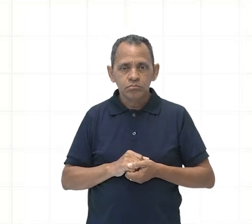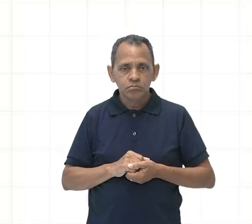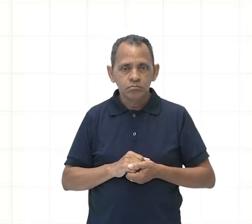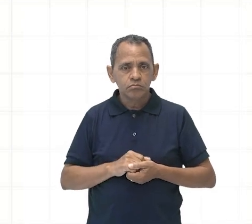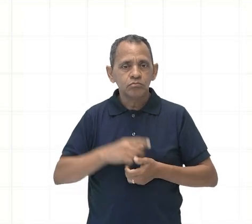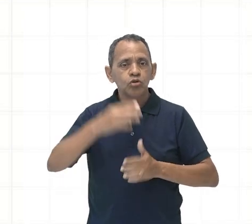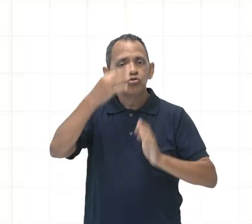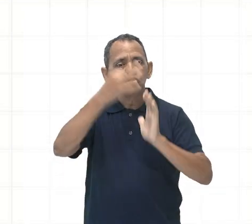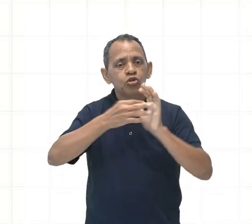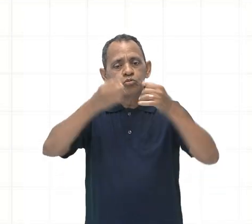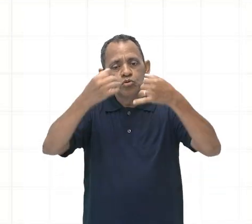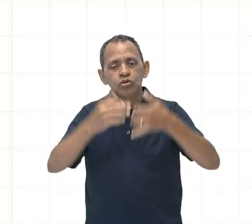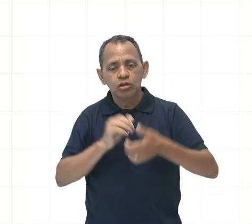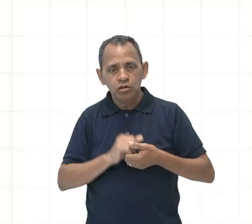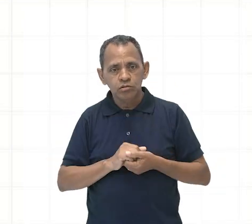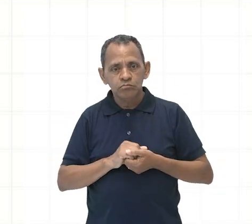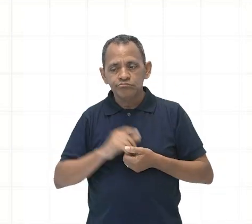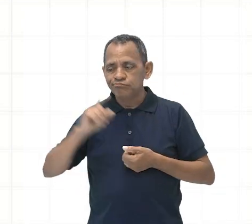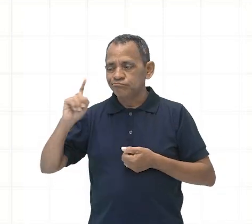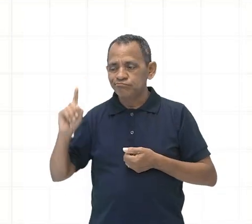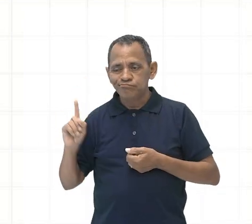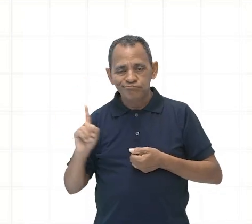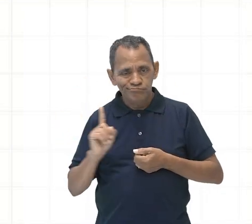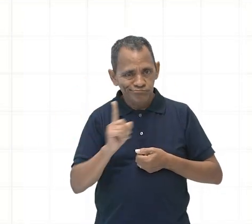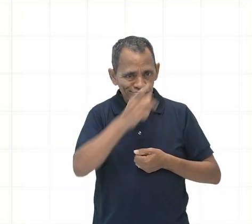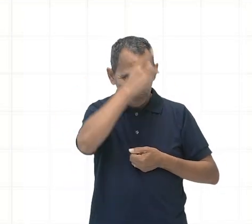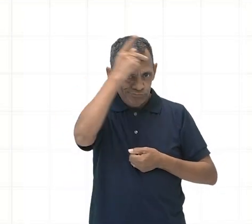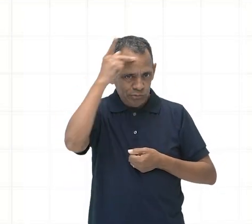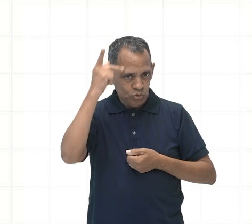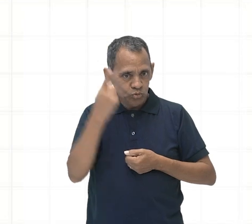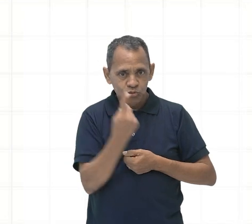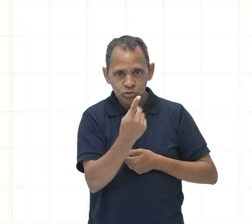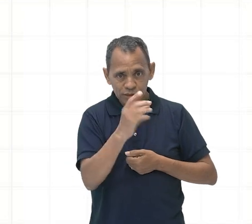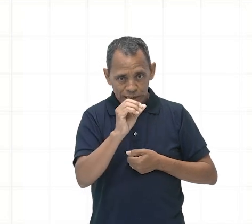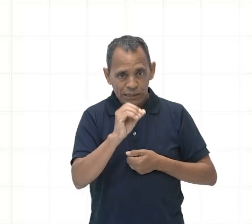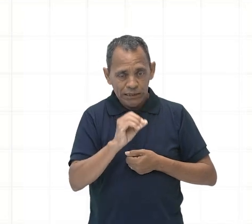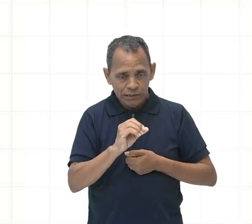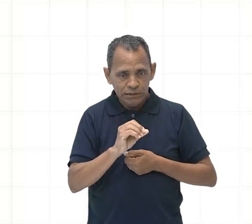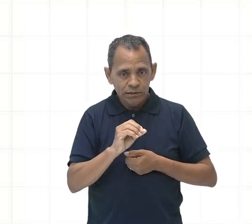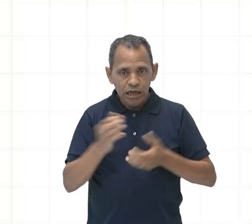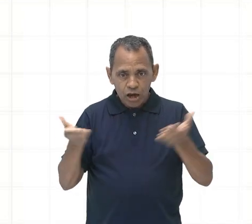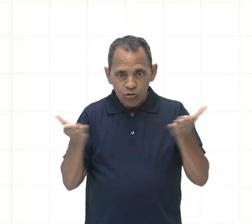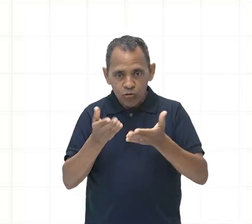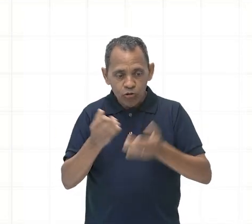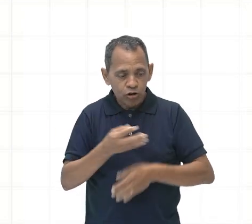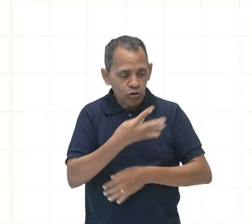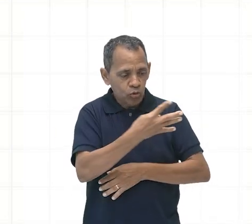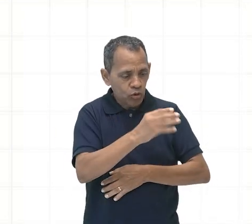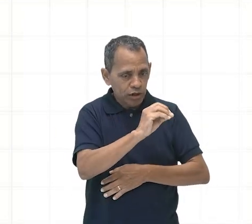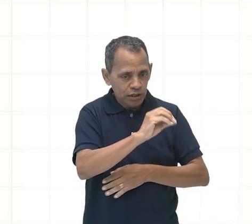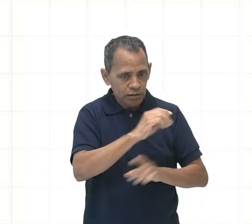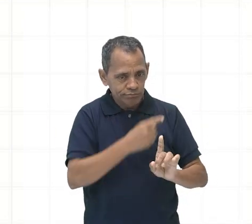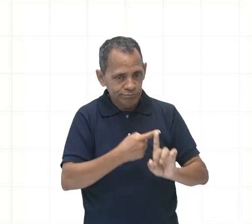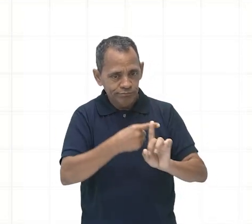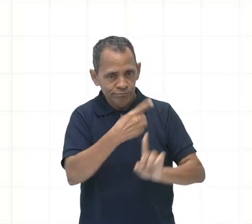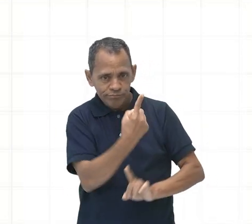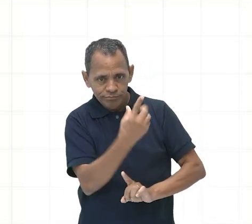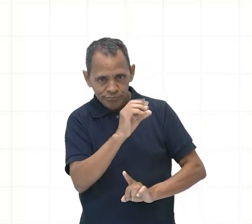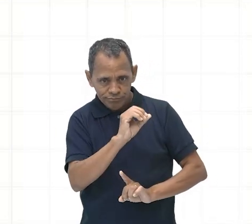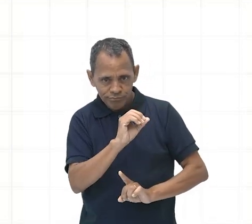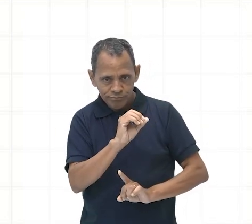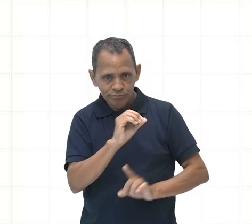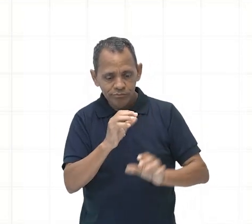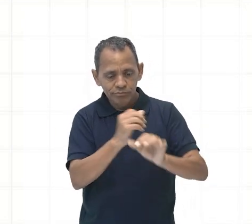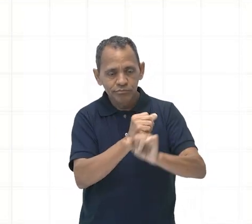diz? Subiram 10 a mais, ou seja, passarão a ser 50 marinheiros. O que vai acontecer com a comida?